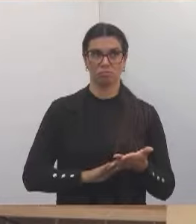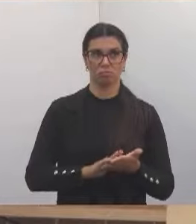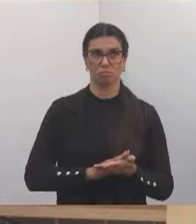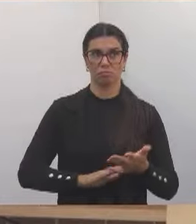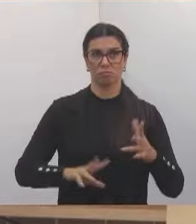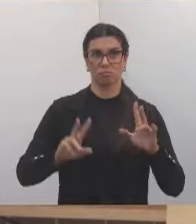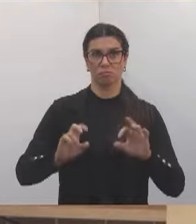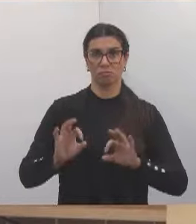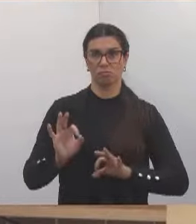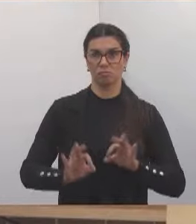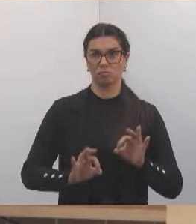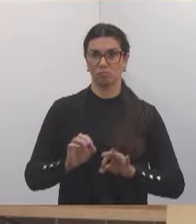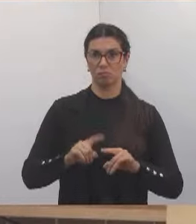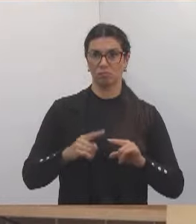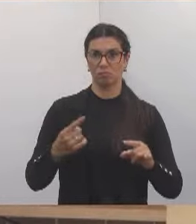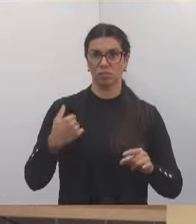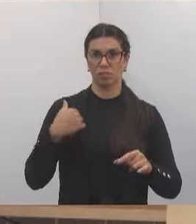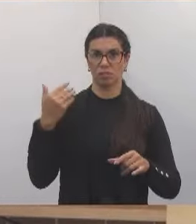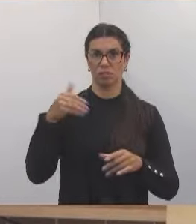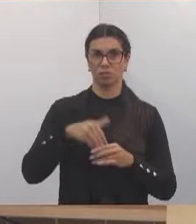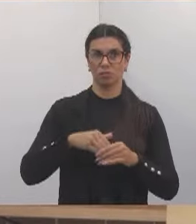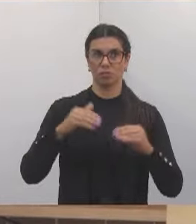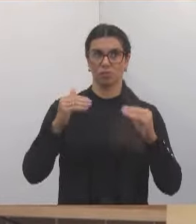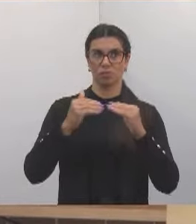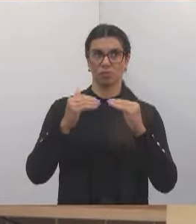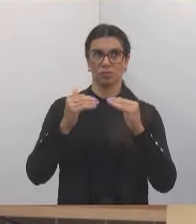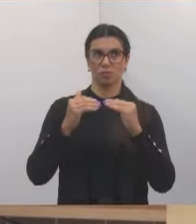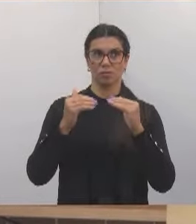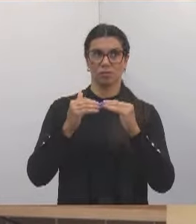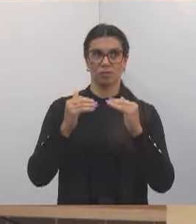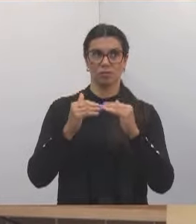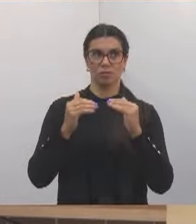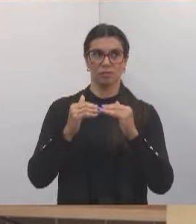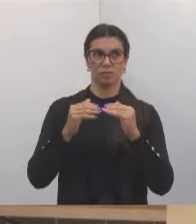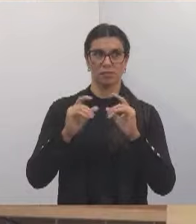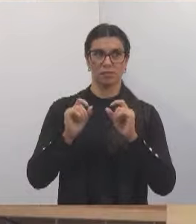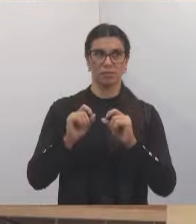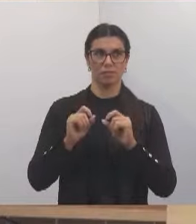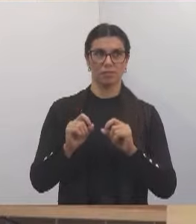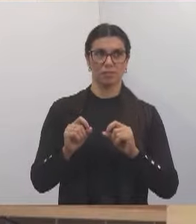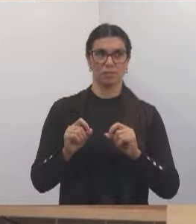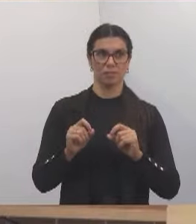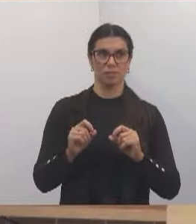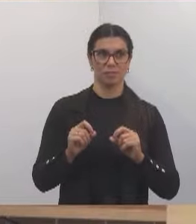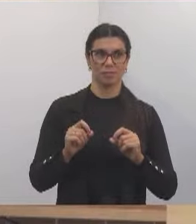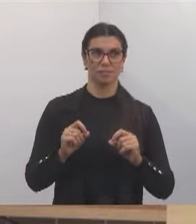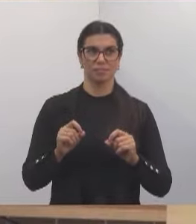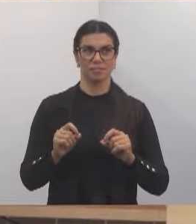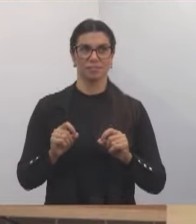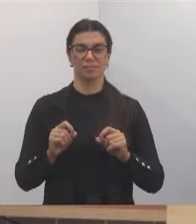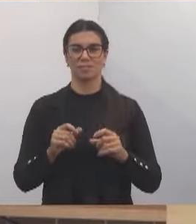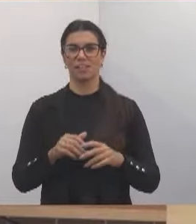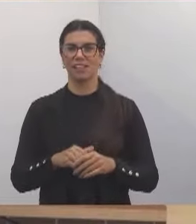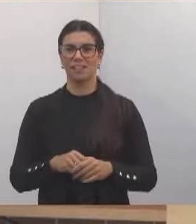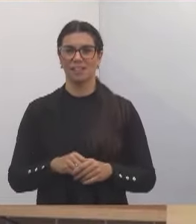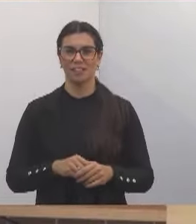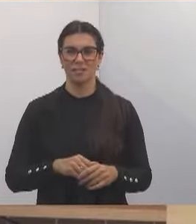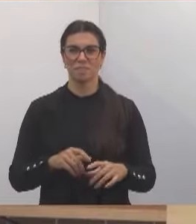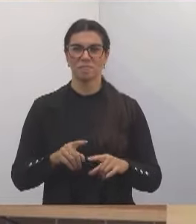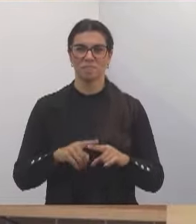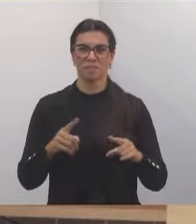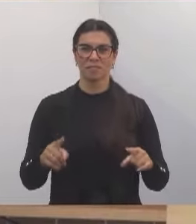Mas eu vou votar favorável hoje, vou votar favorável a semana que vem, mas só que